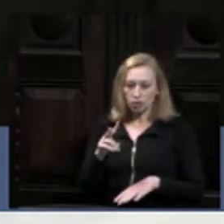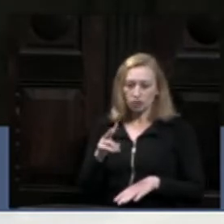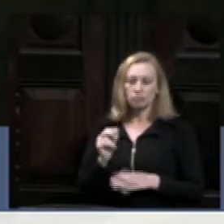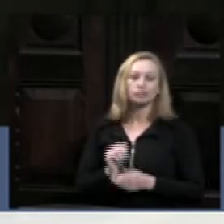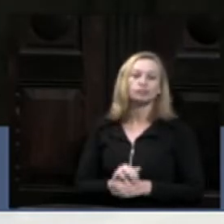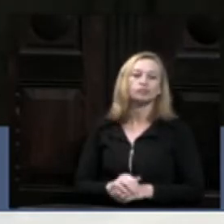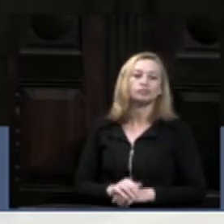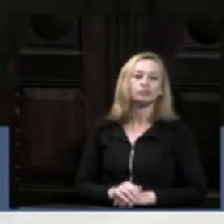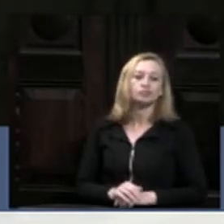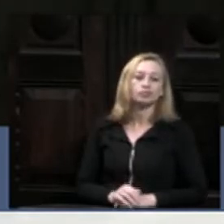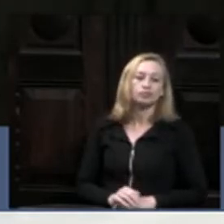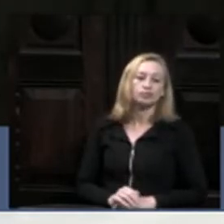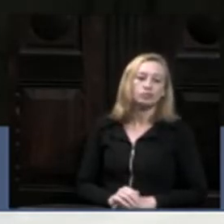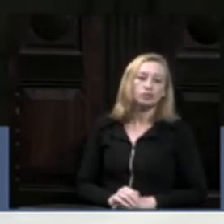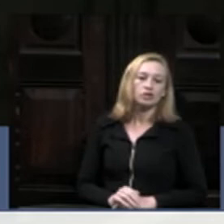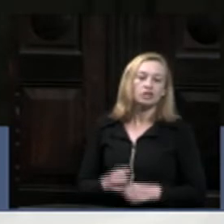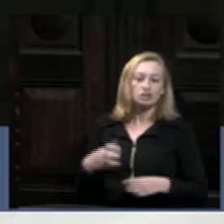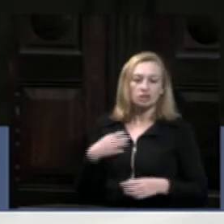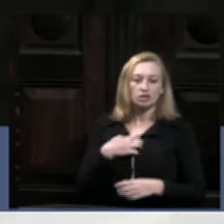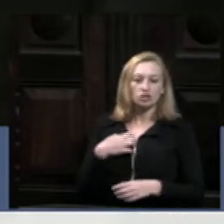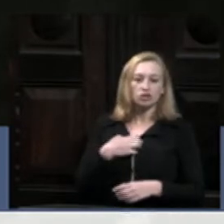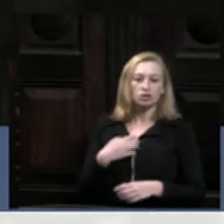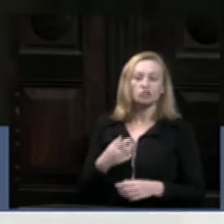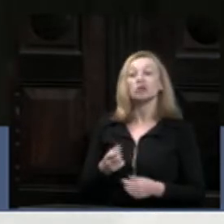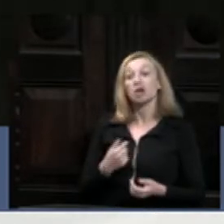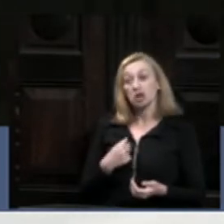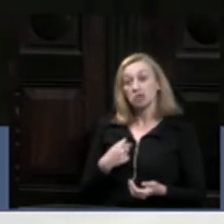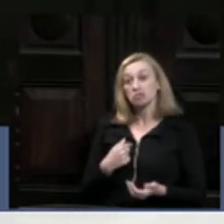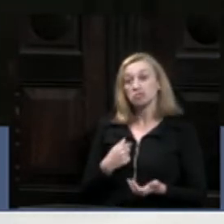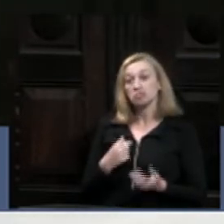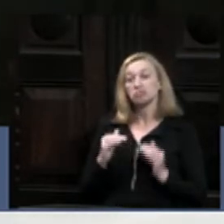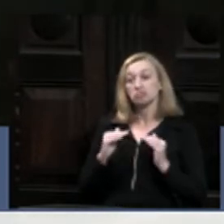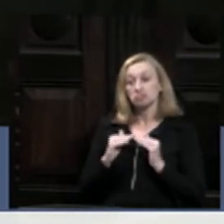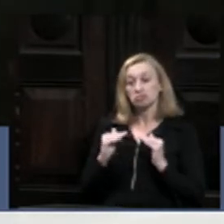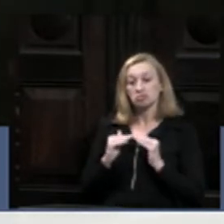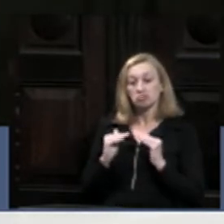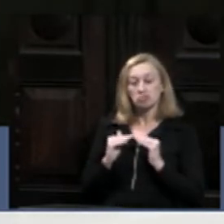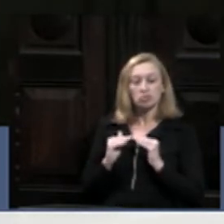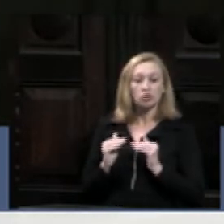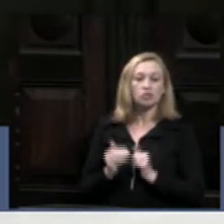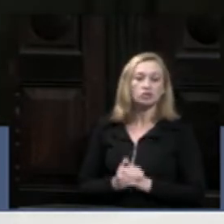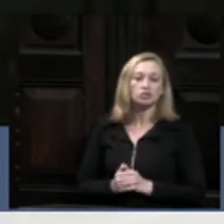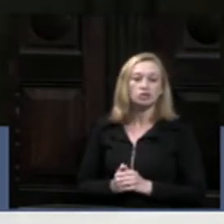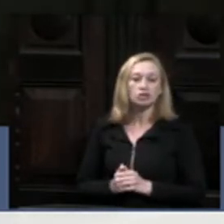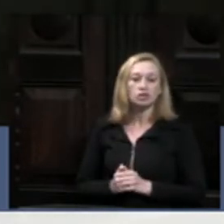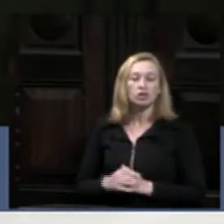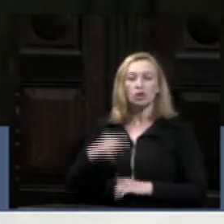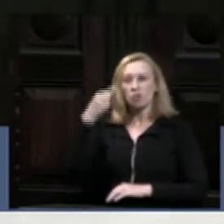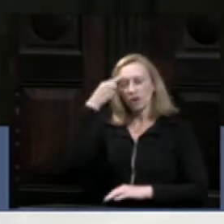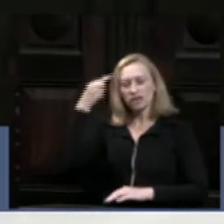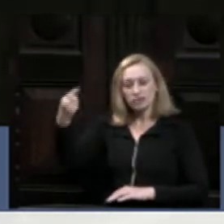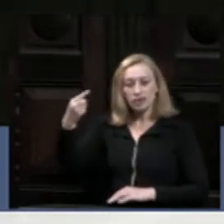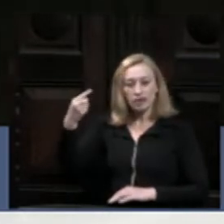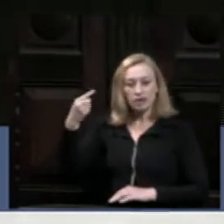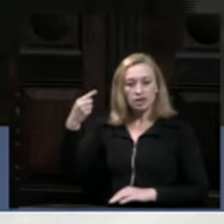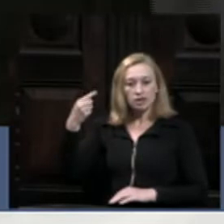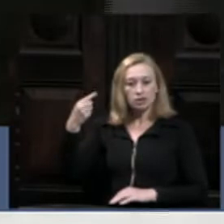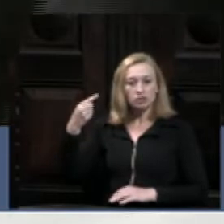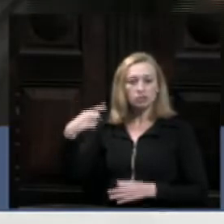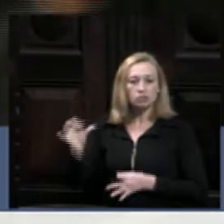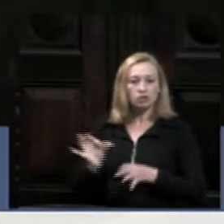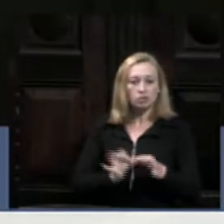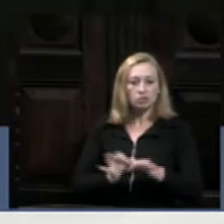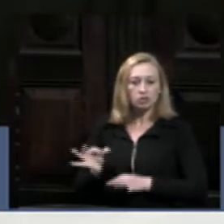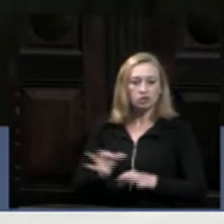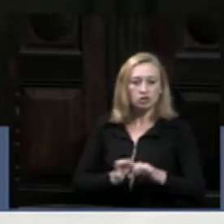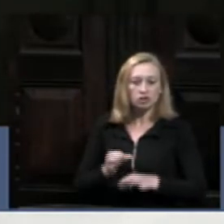público. Nesse sentido, eu concordo com a ideia levantada pelo projeto da